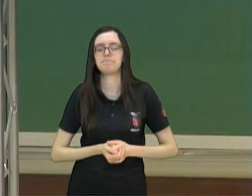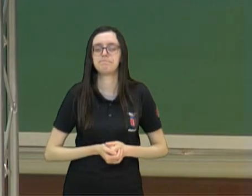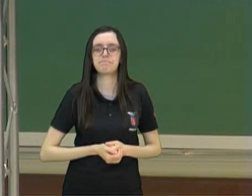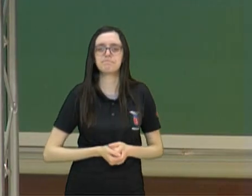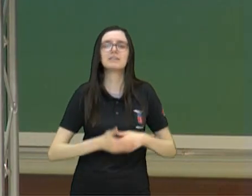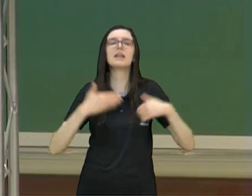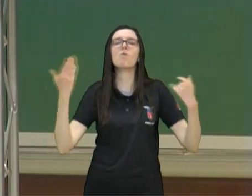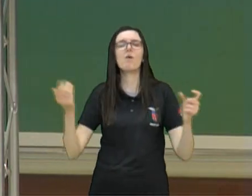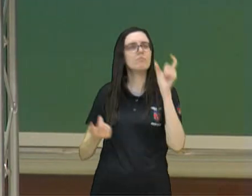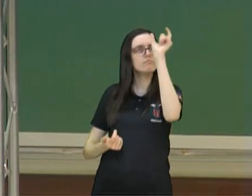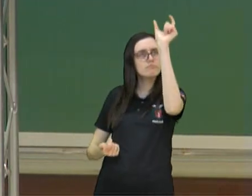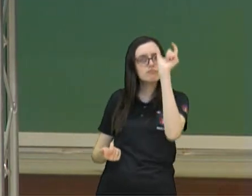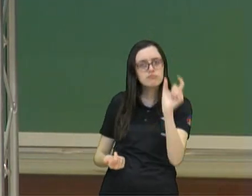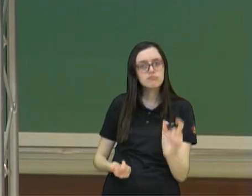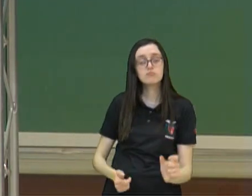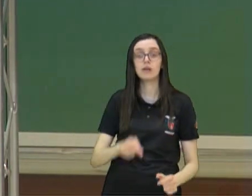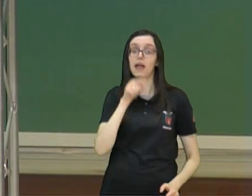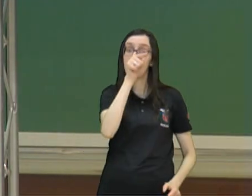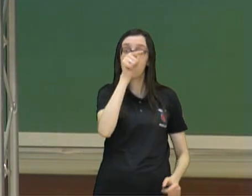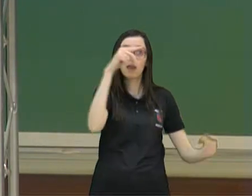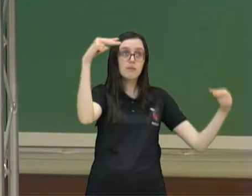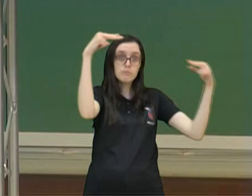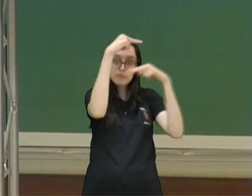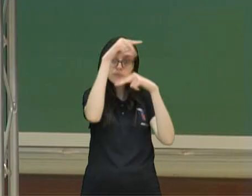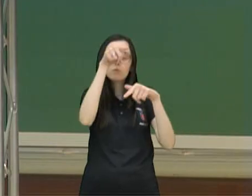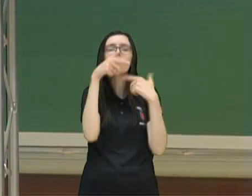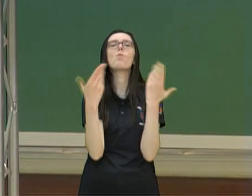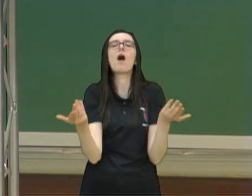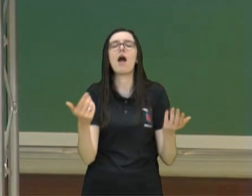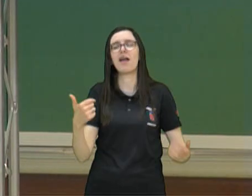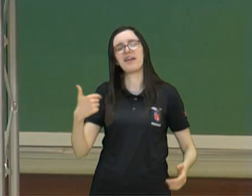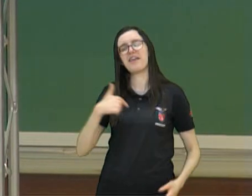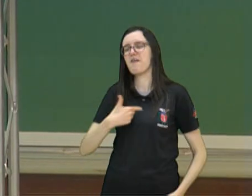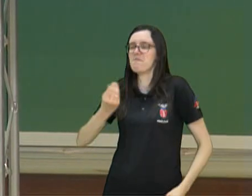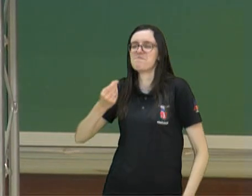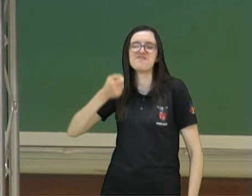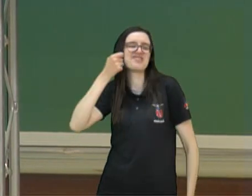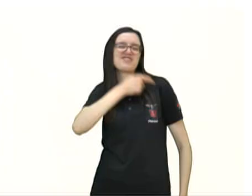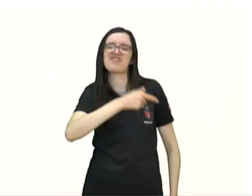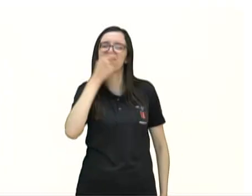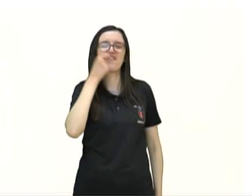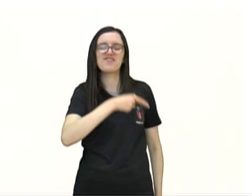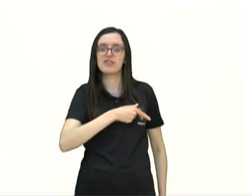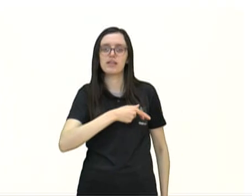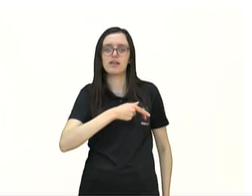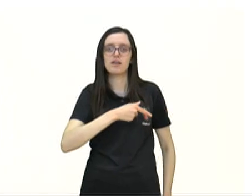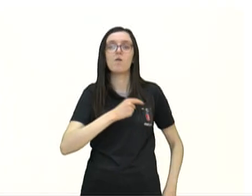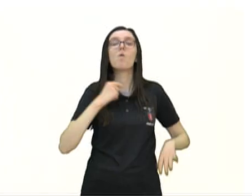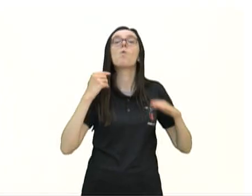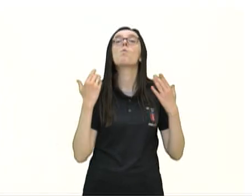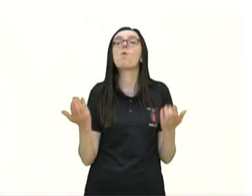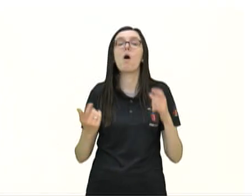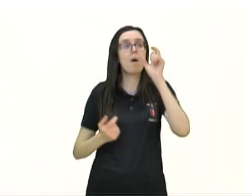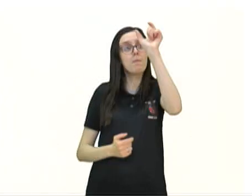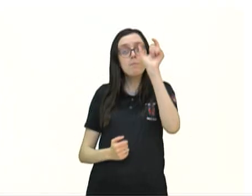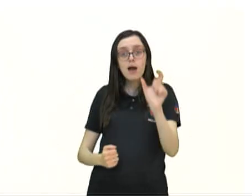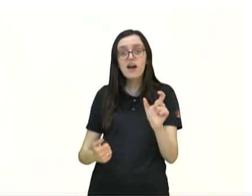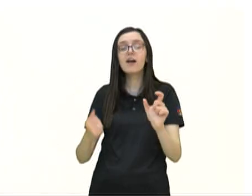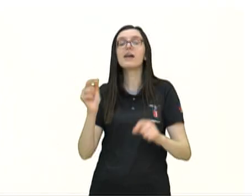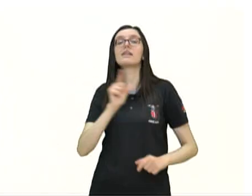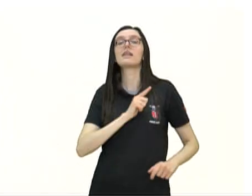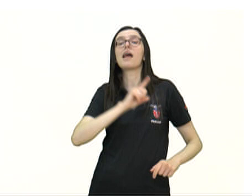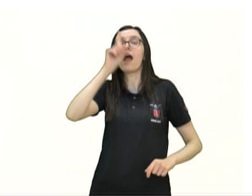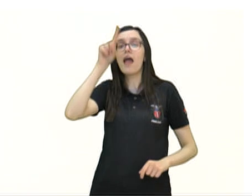quais palavras, nesse trecho aqui, ó, eu sou uma pessoa muito divertida, em quais palavras nós temos